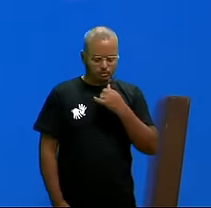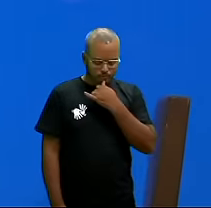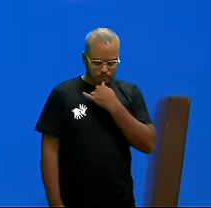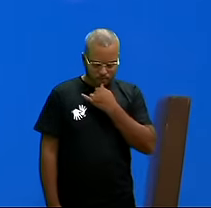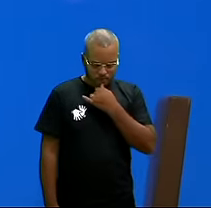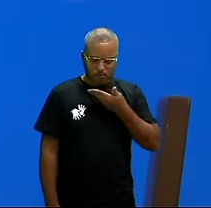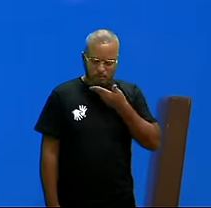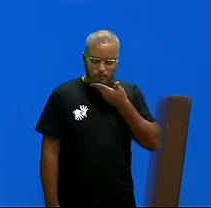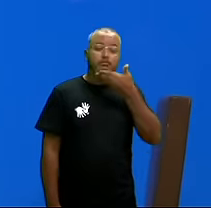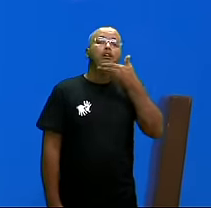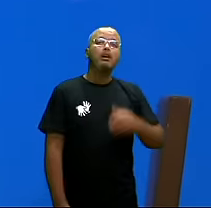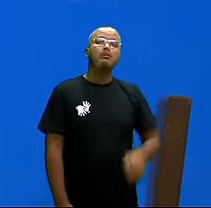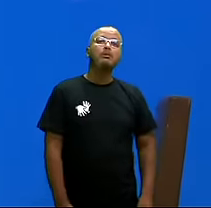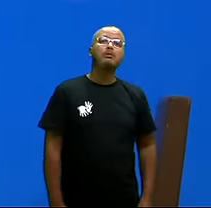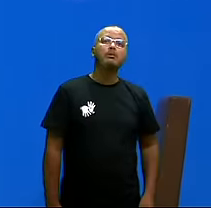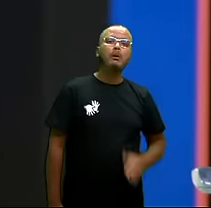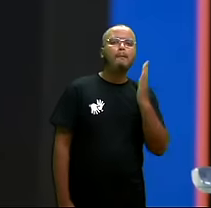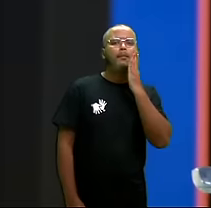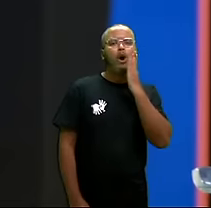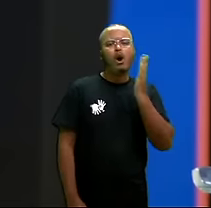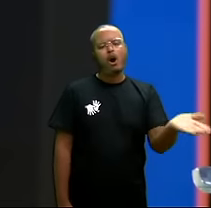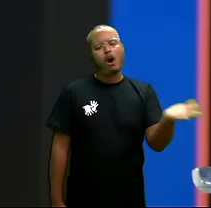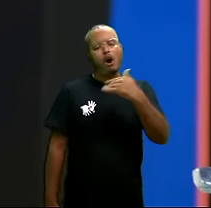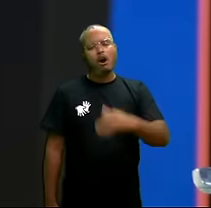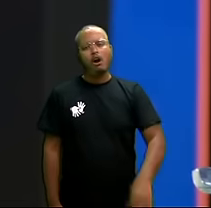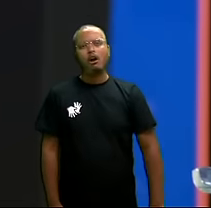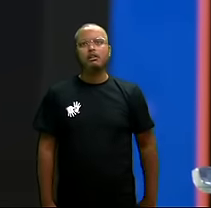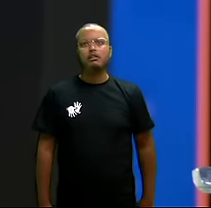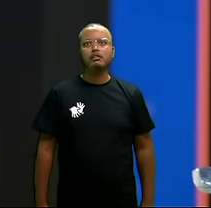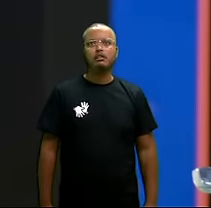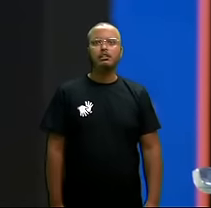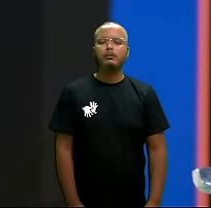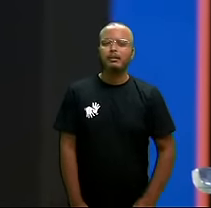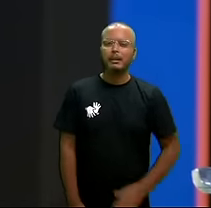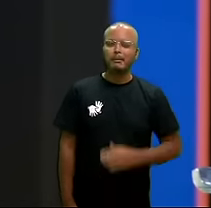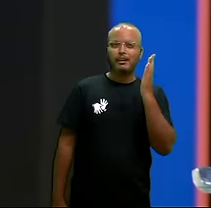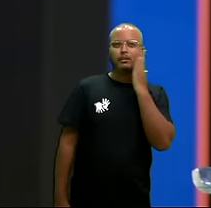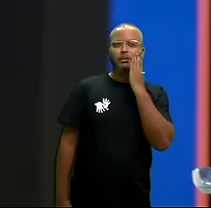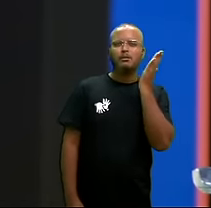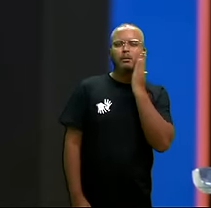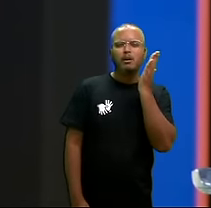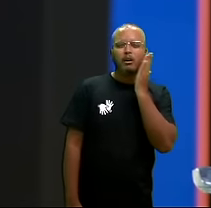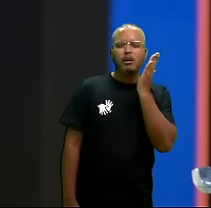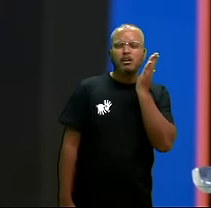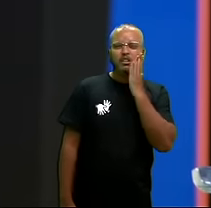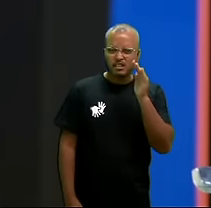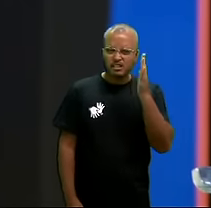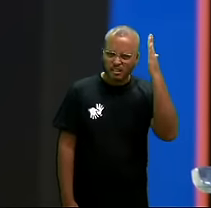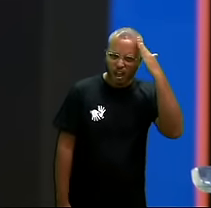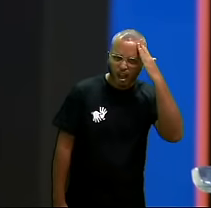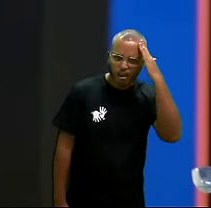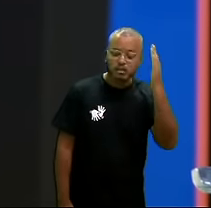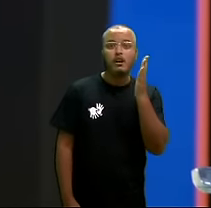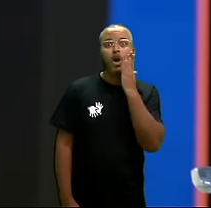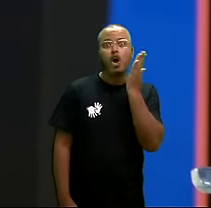cara, não sai da rua com essa cara está horrível. Ai, sabe aquela coisa que você bate assim para dar uma vida na cara?